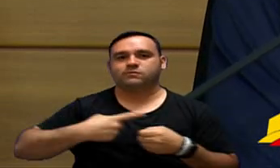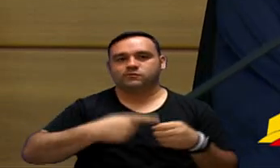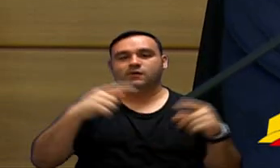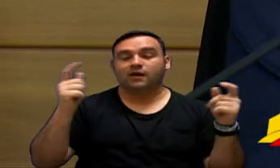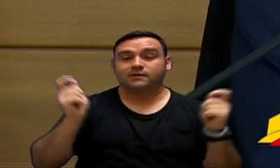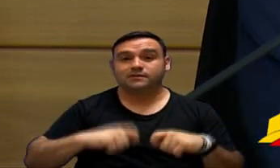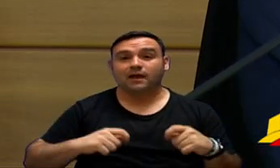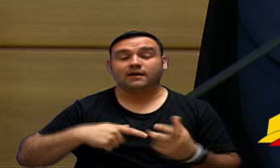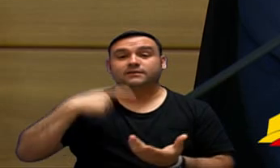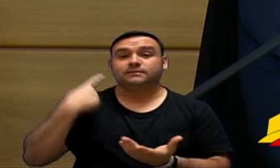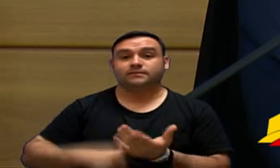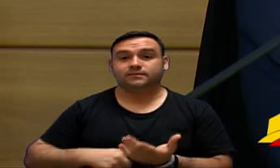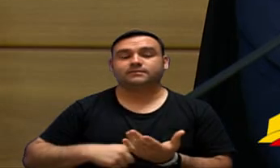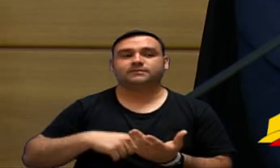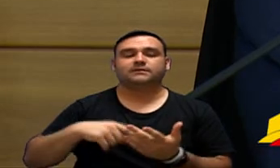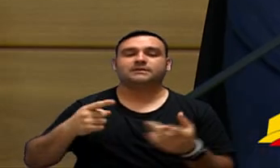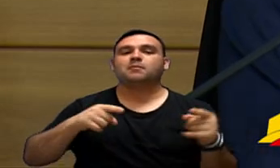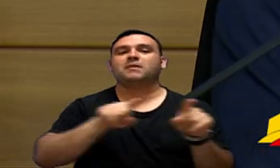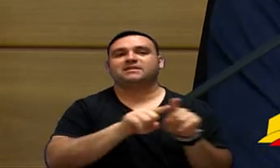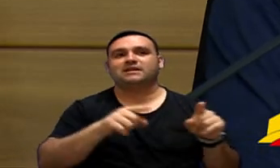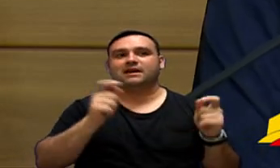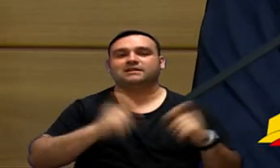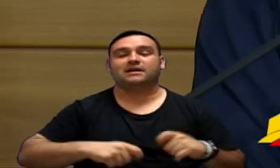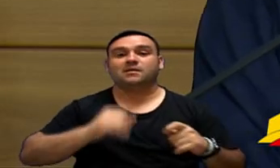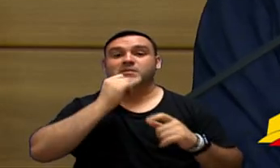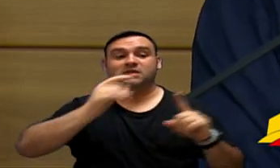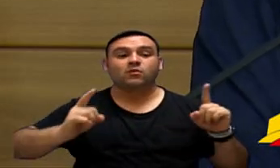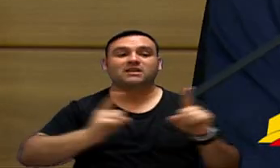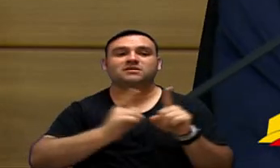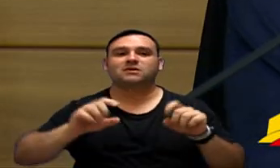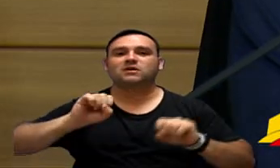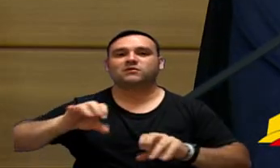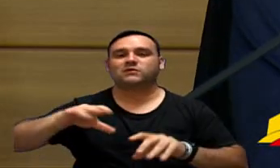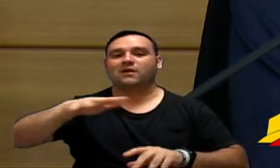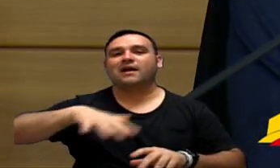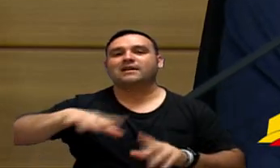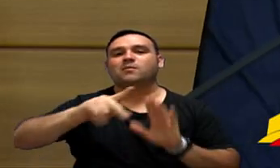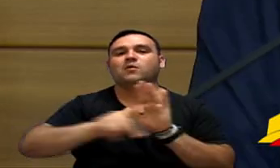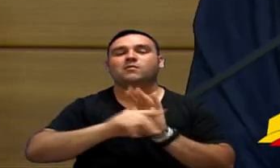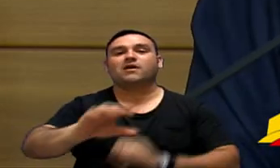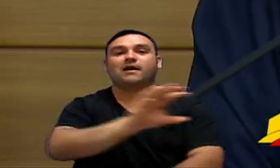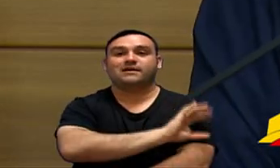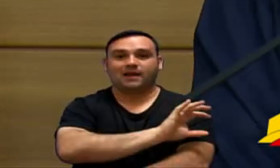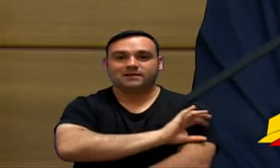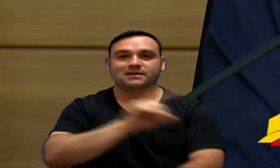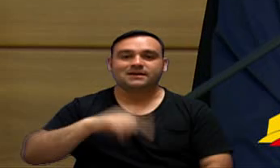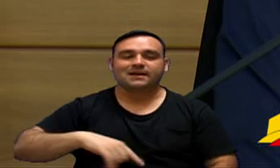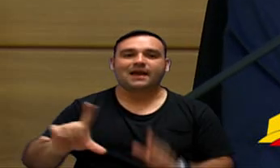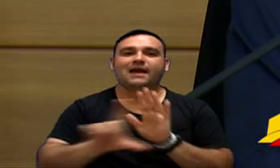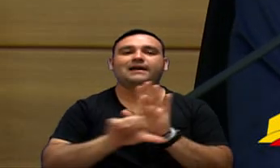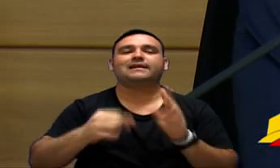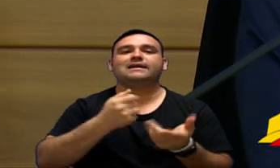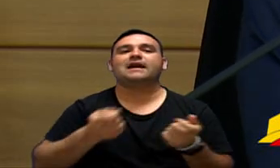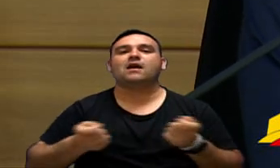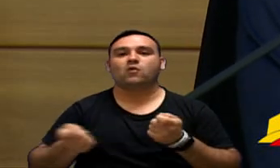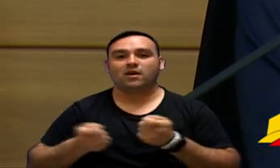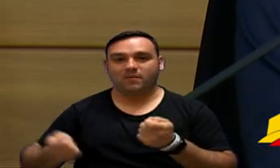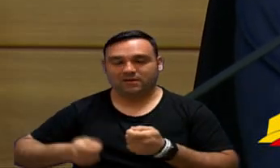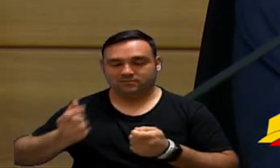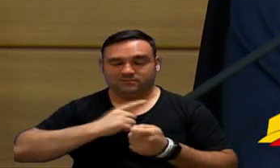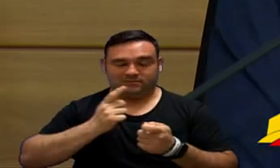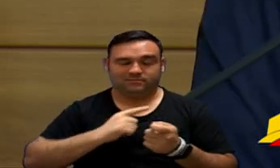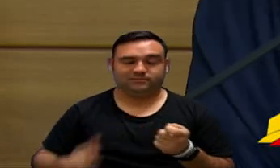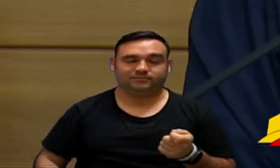possa firmar essas parcerias. No caso do atendimento educacional no segmento creche, ela é a lei que regulamenta esse